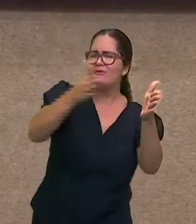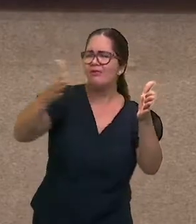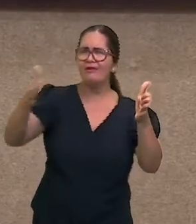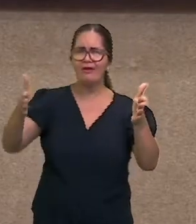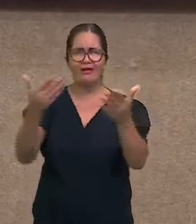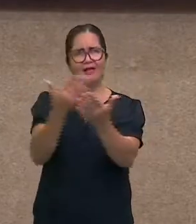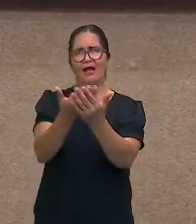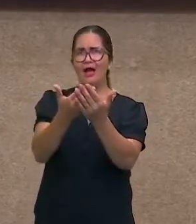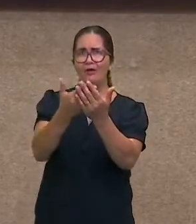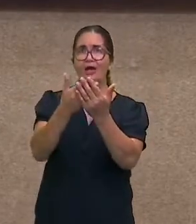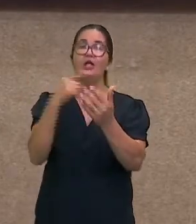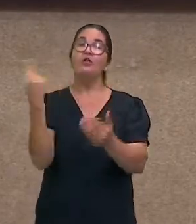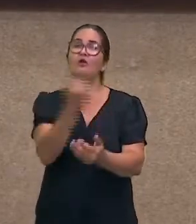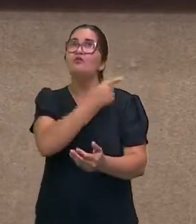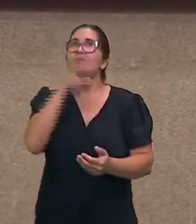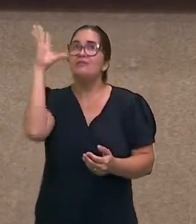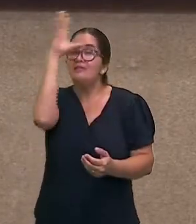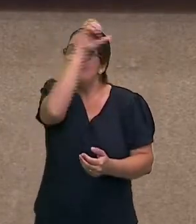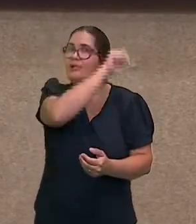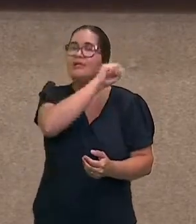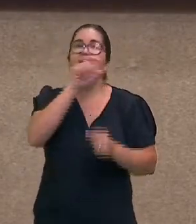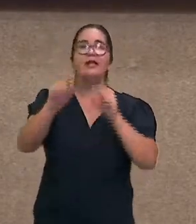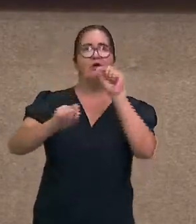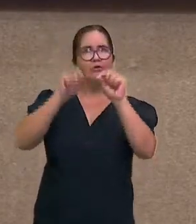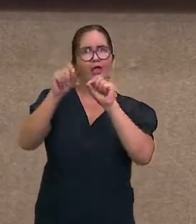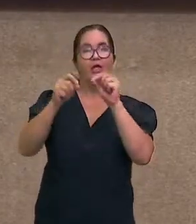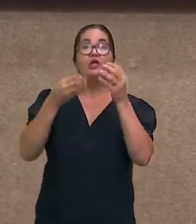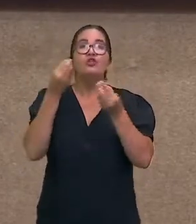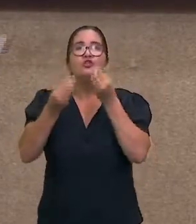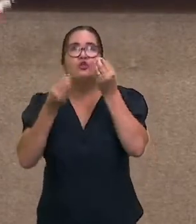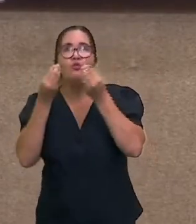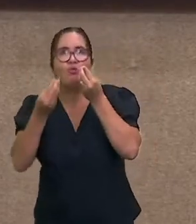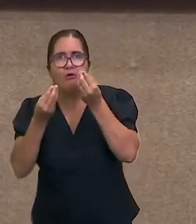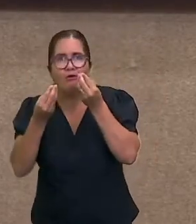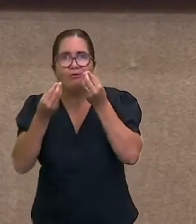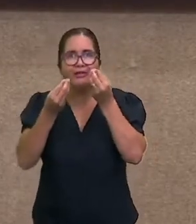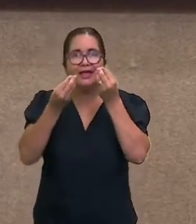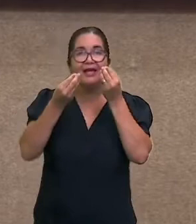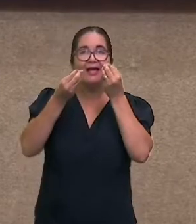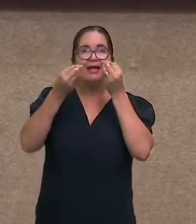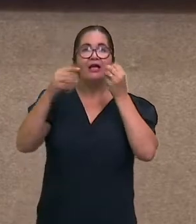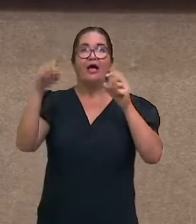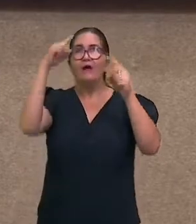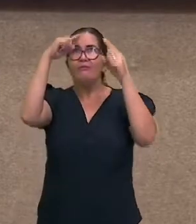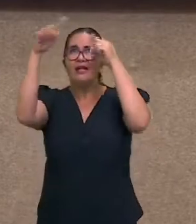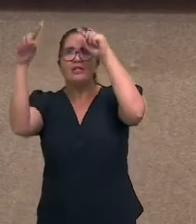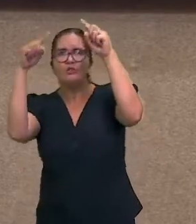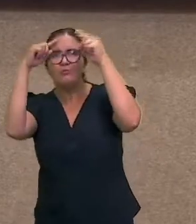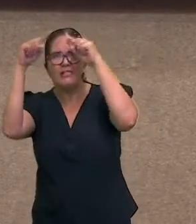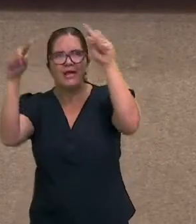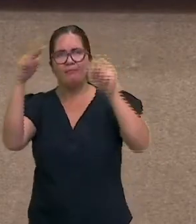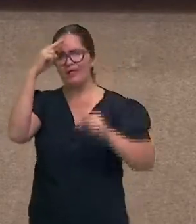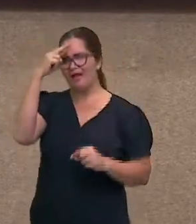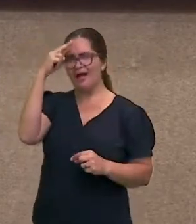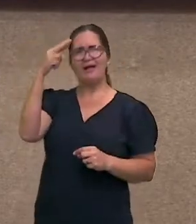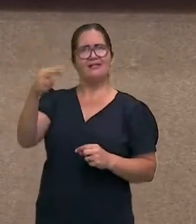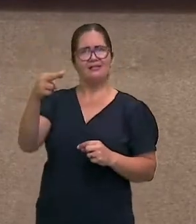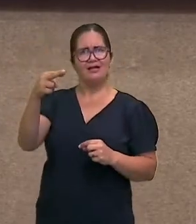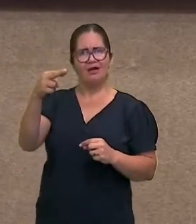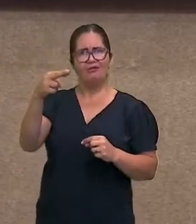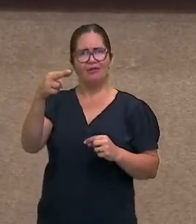iluminismo traz para a gente uma linha de pensamento vivenciada pela razão e pela